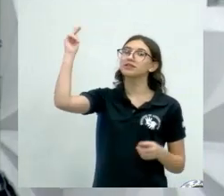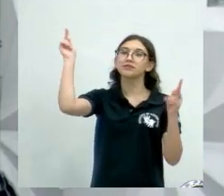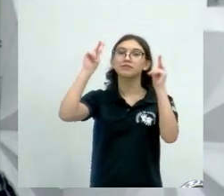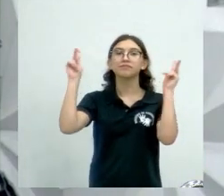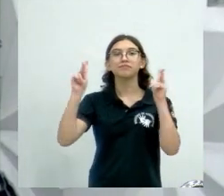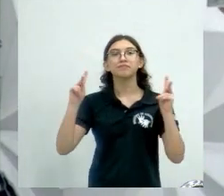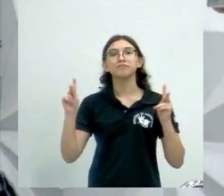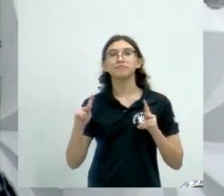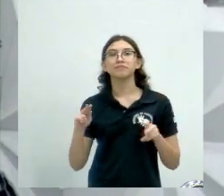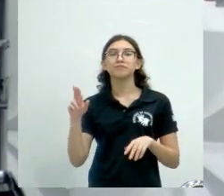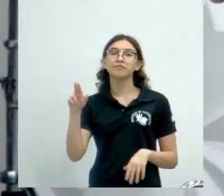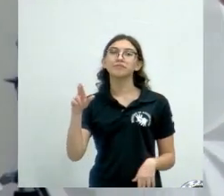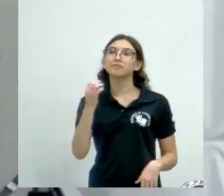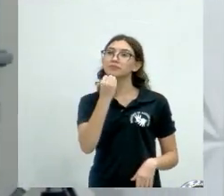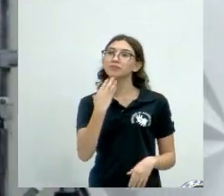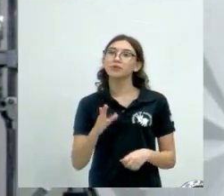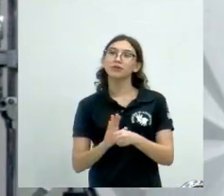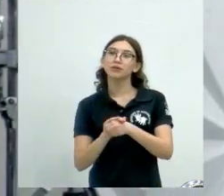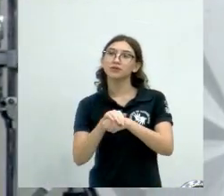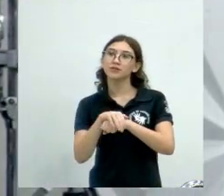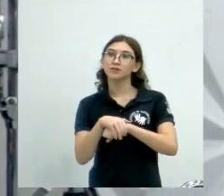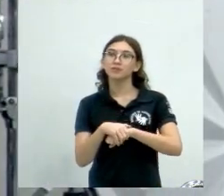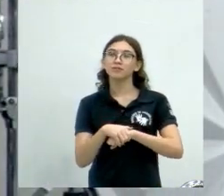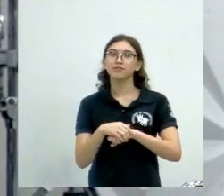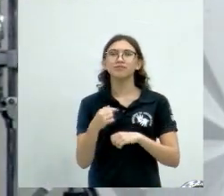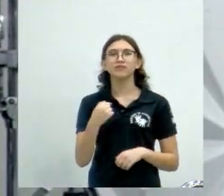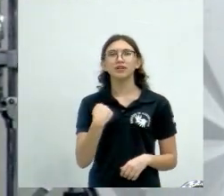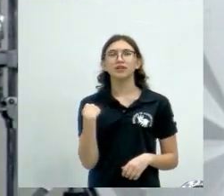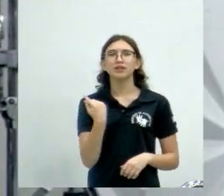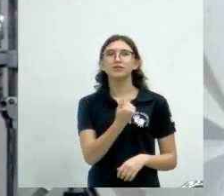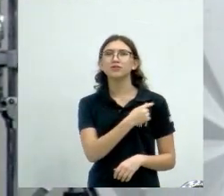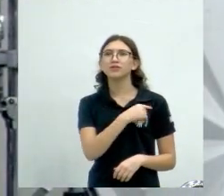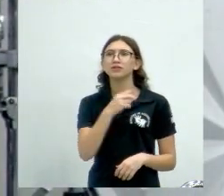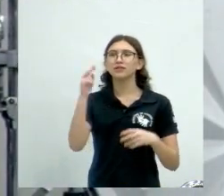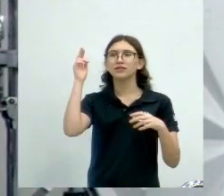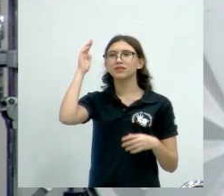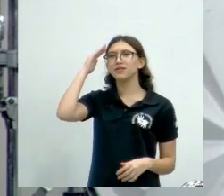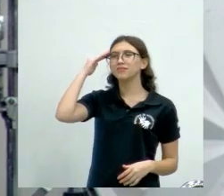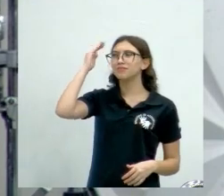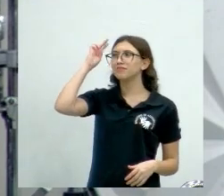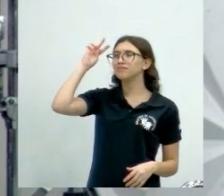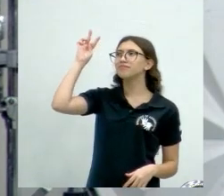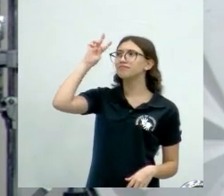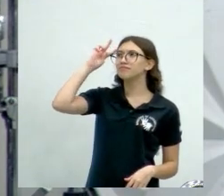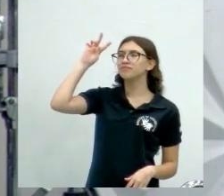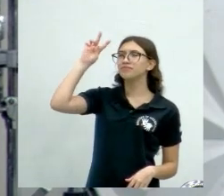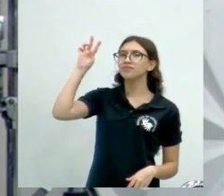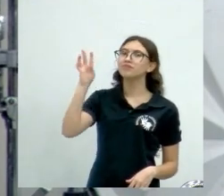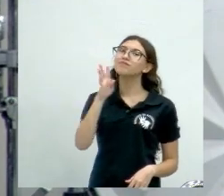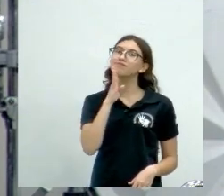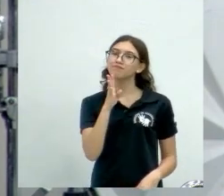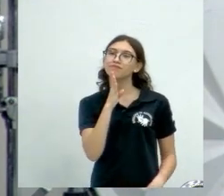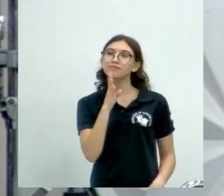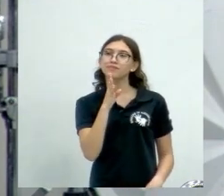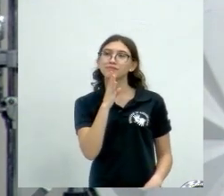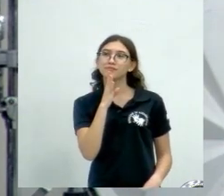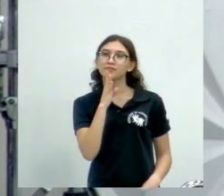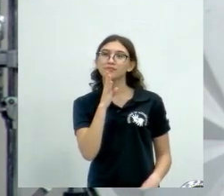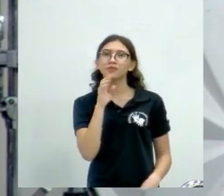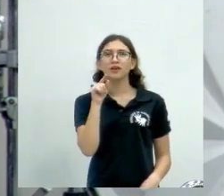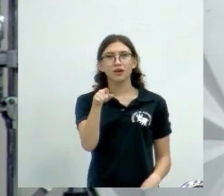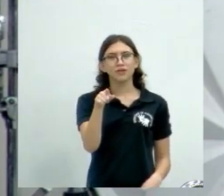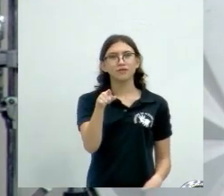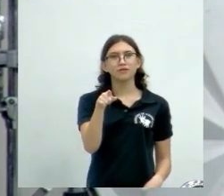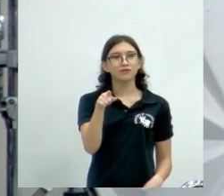Boa noite. Nós vamos estar refletindo nesta noite sobre sabedoria. Eu não sei se você se considera